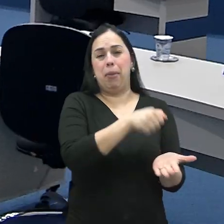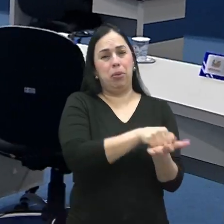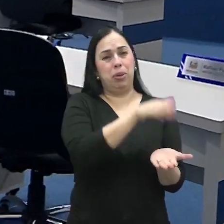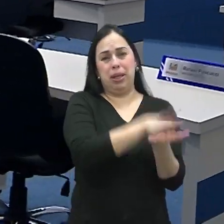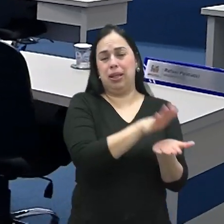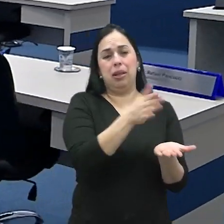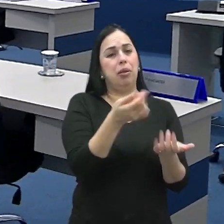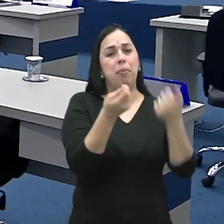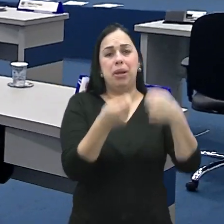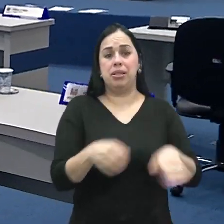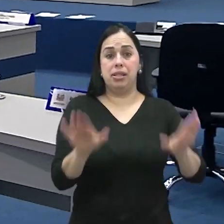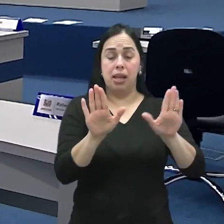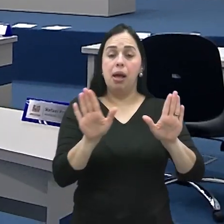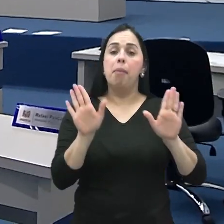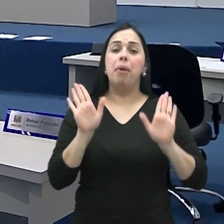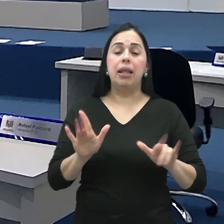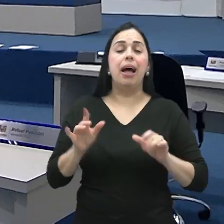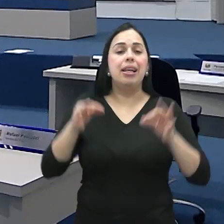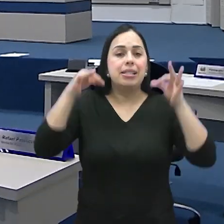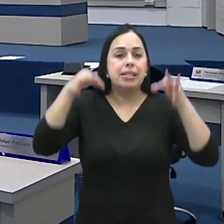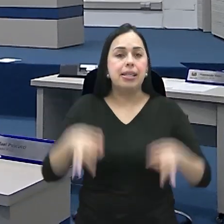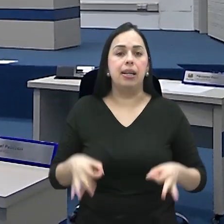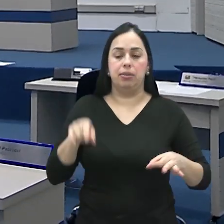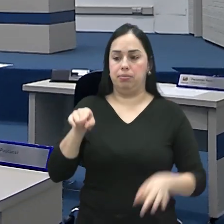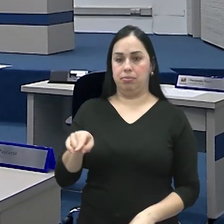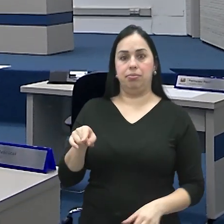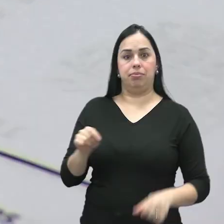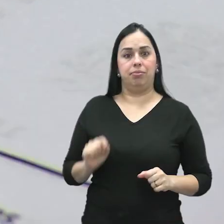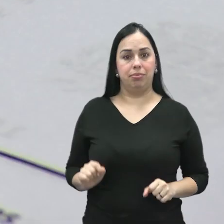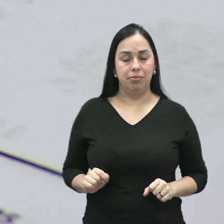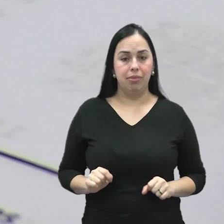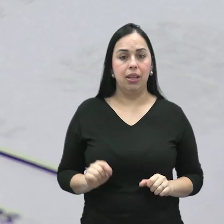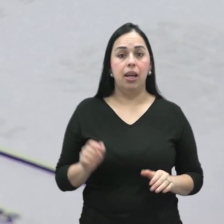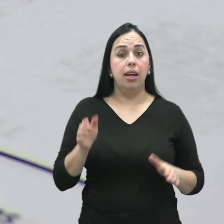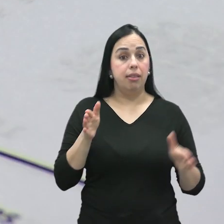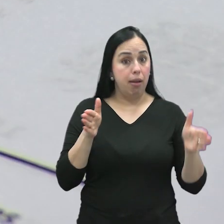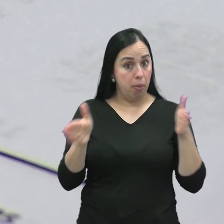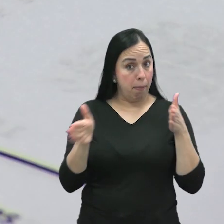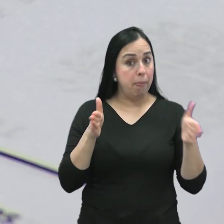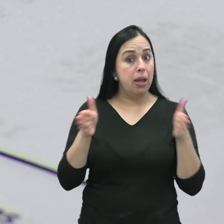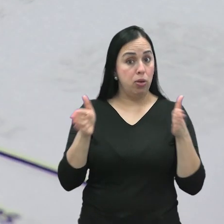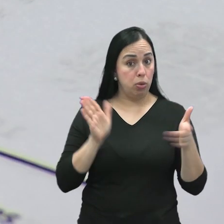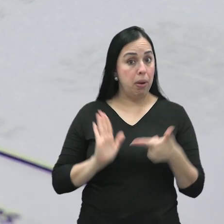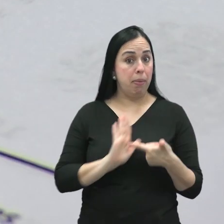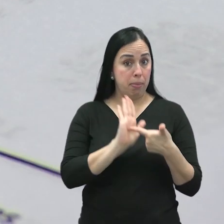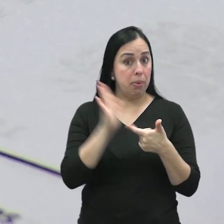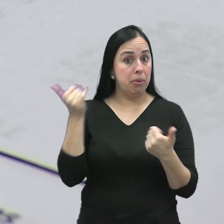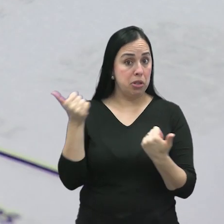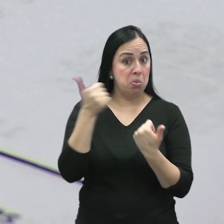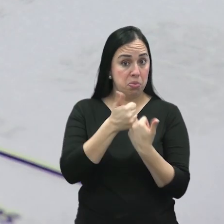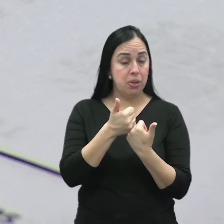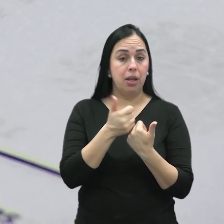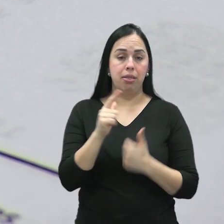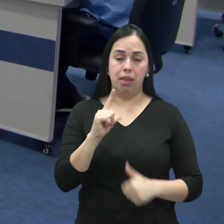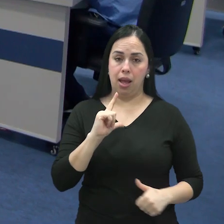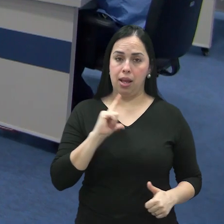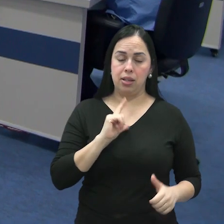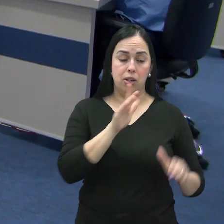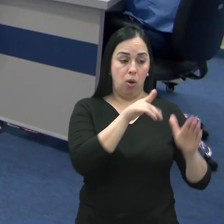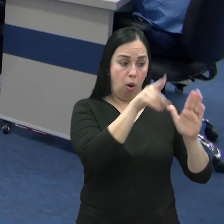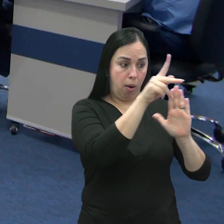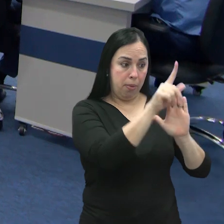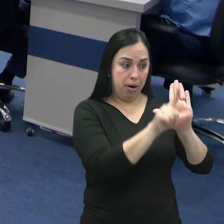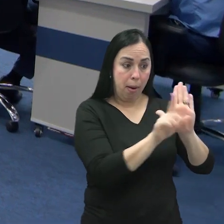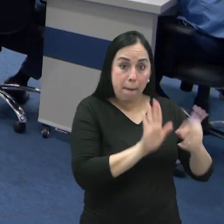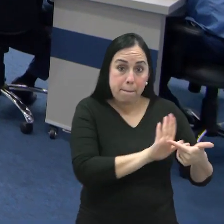multa, uma forma de garantir a eficiência da legislação. E existe um prazo para apresentar um substitutivo,